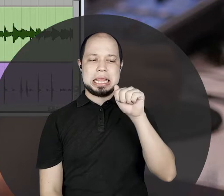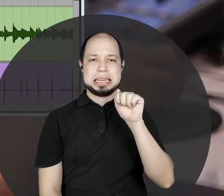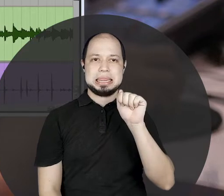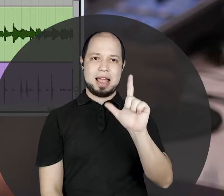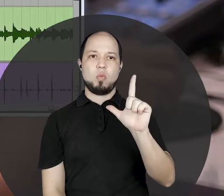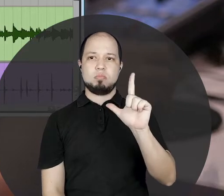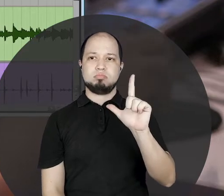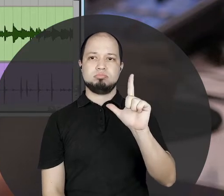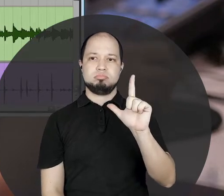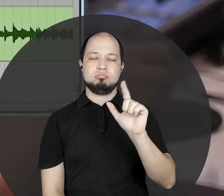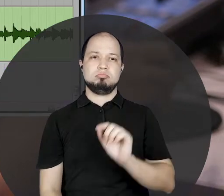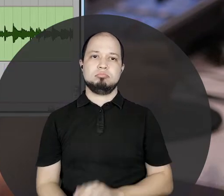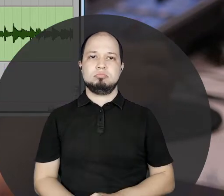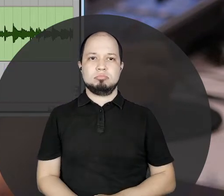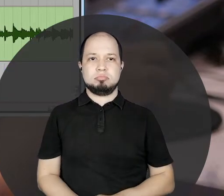Correto.